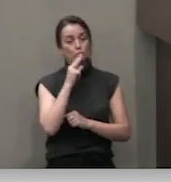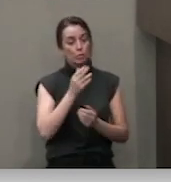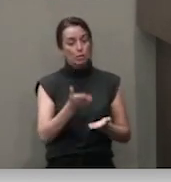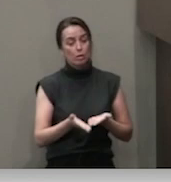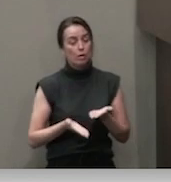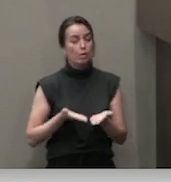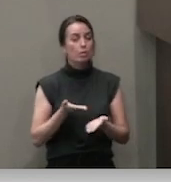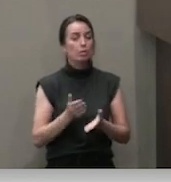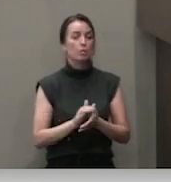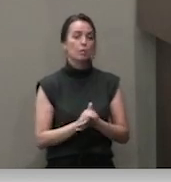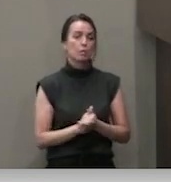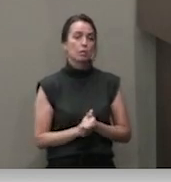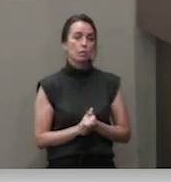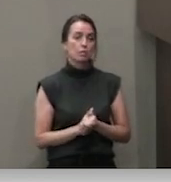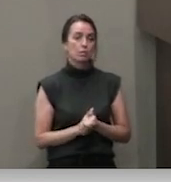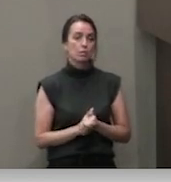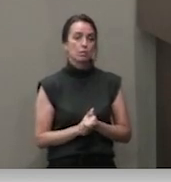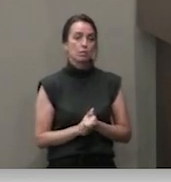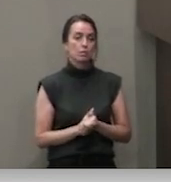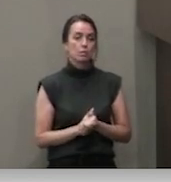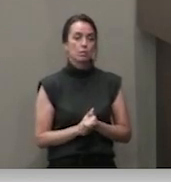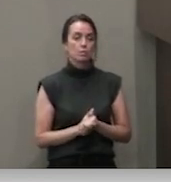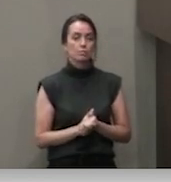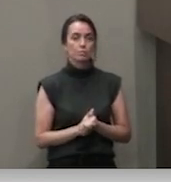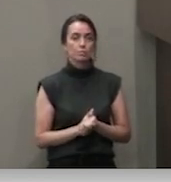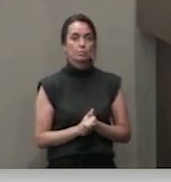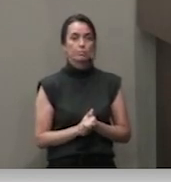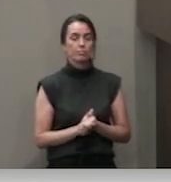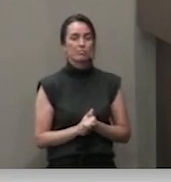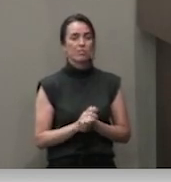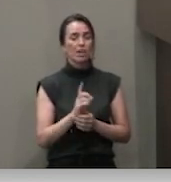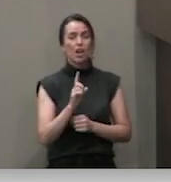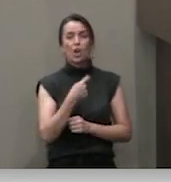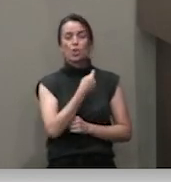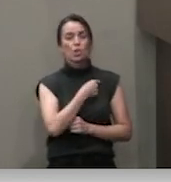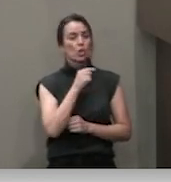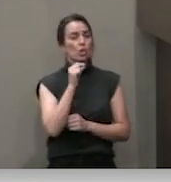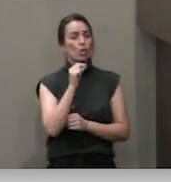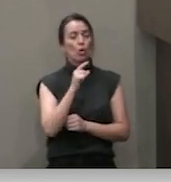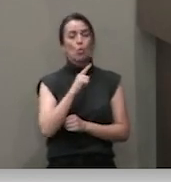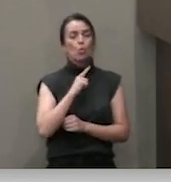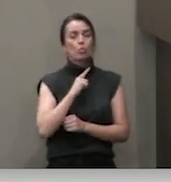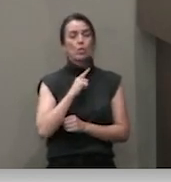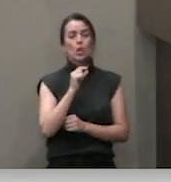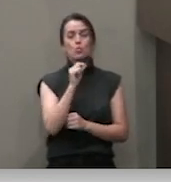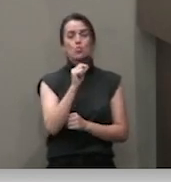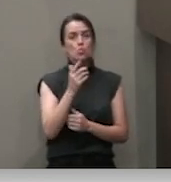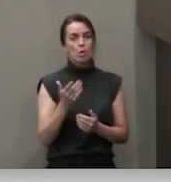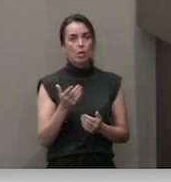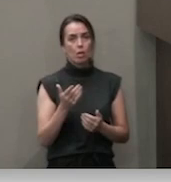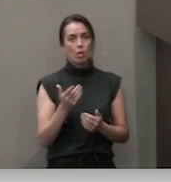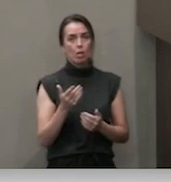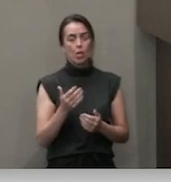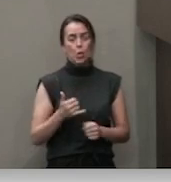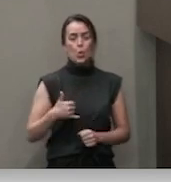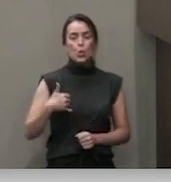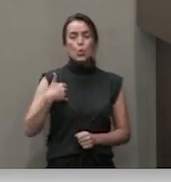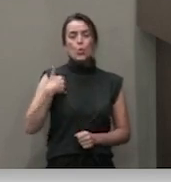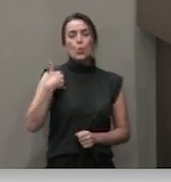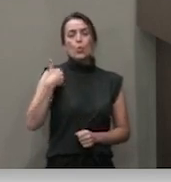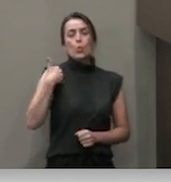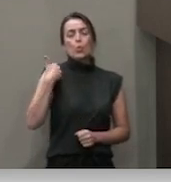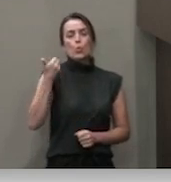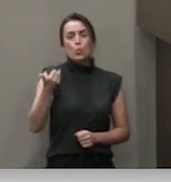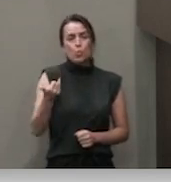mas meu Deus do céu será que nós temos que o qu satisfazer o preciosismo a